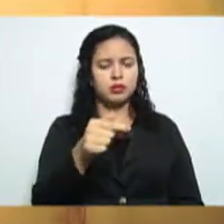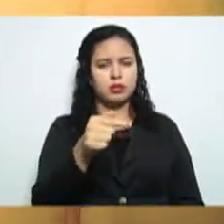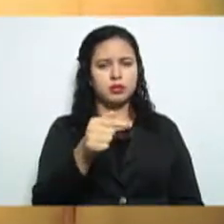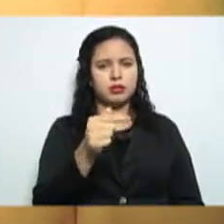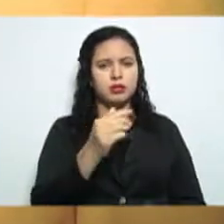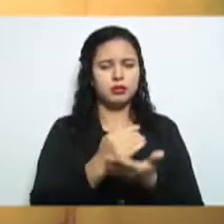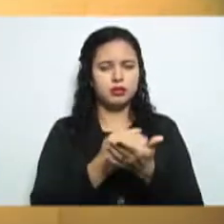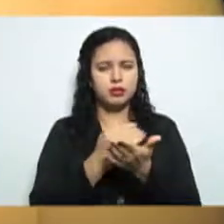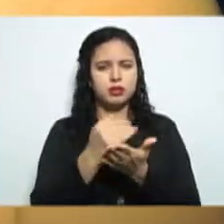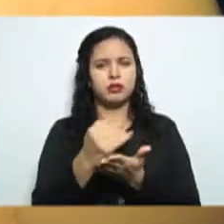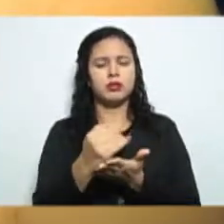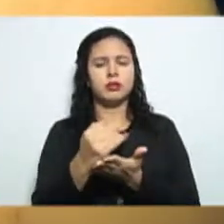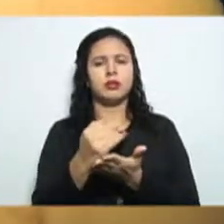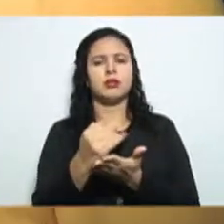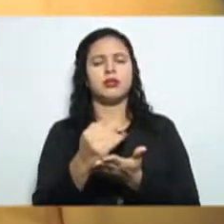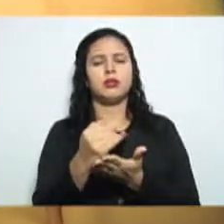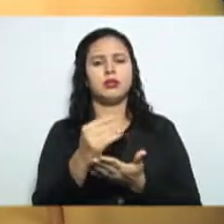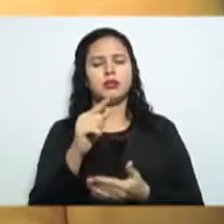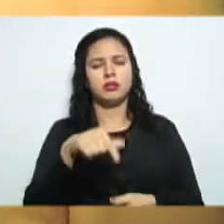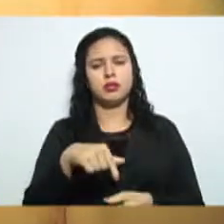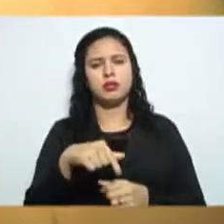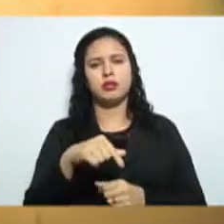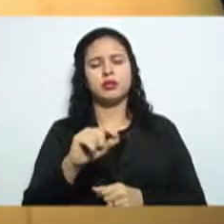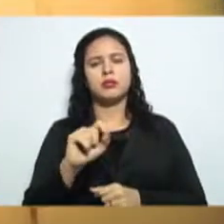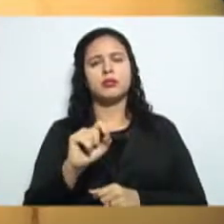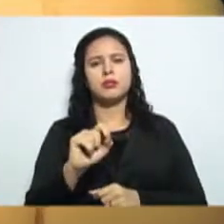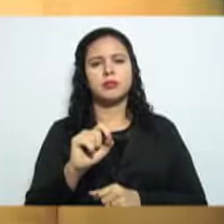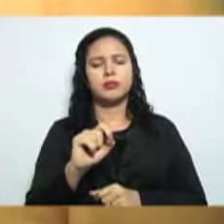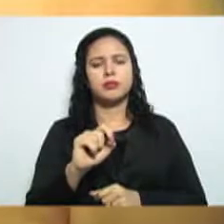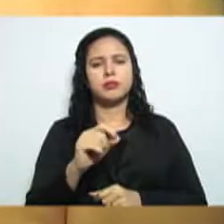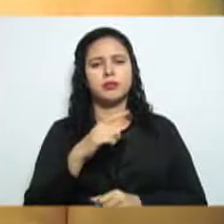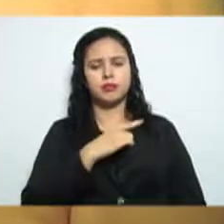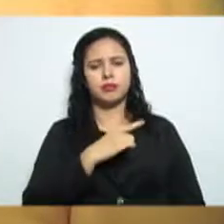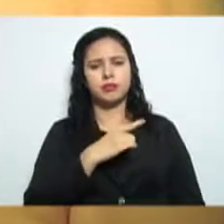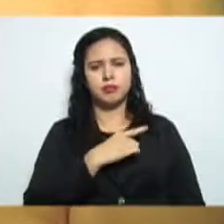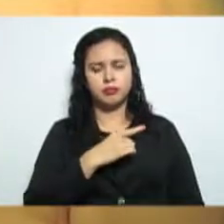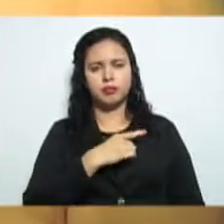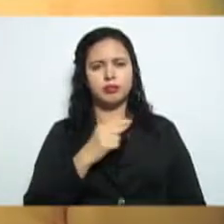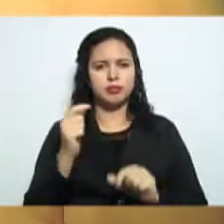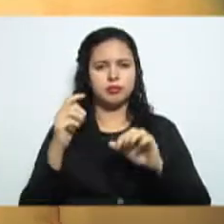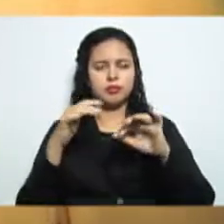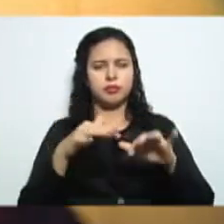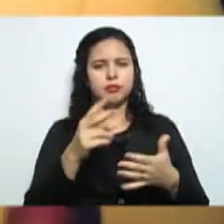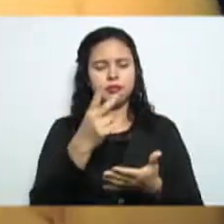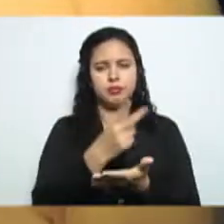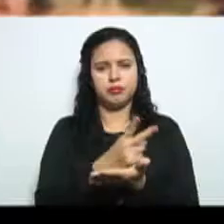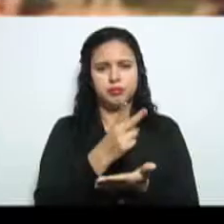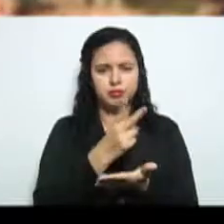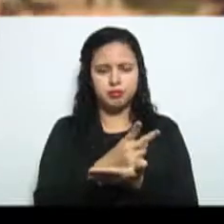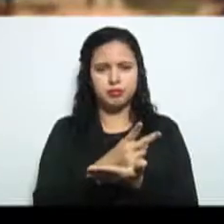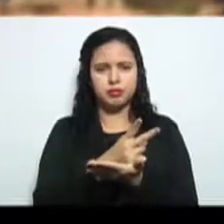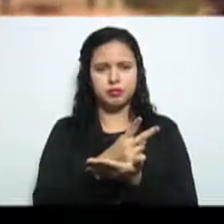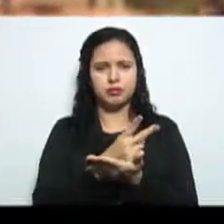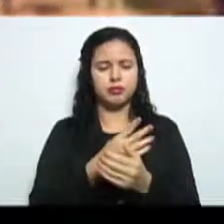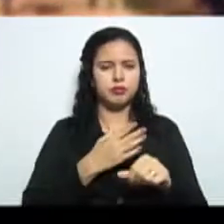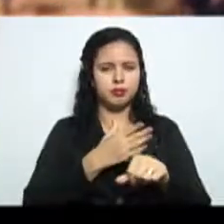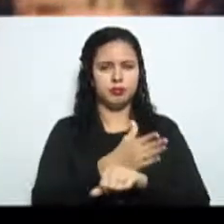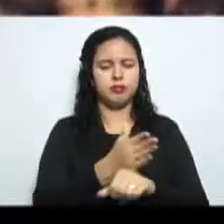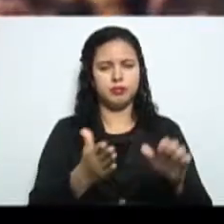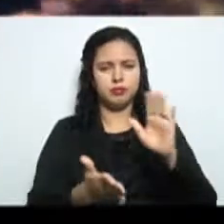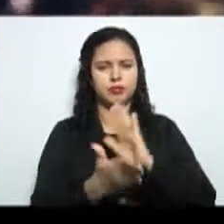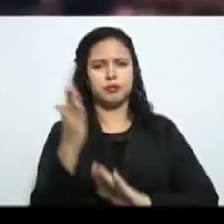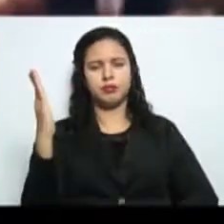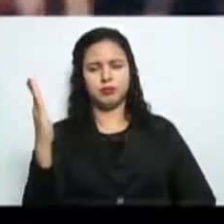início de 2017, ou melhor, maio de 2017, nós temos aí uma migração que é contínua, tanto de entrada quanto de saída